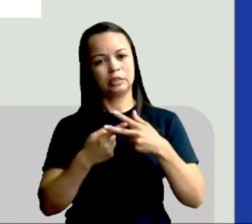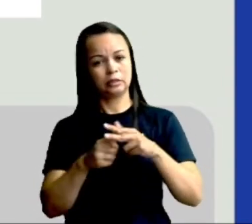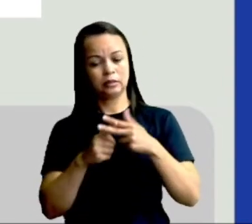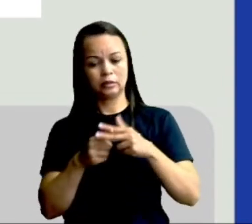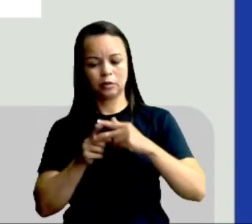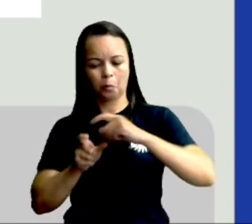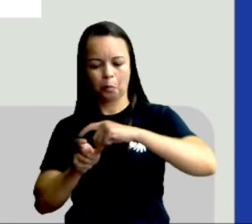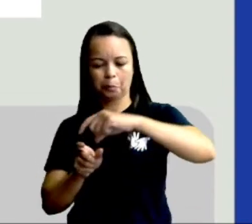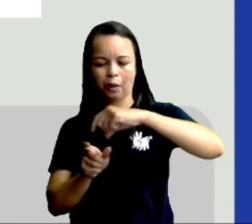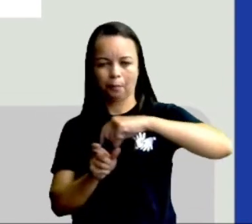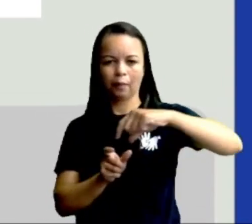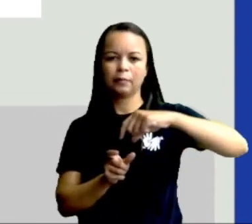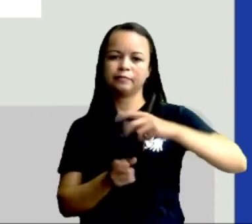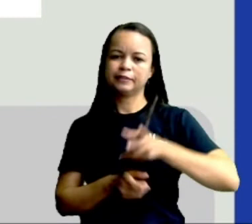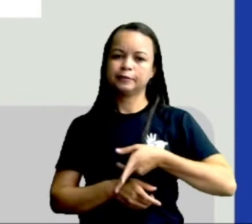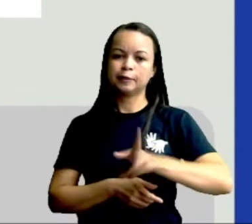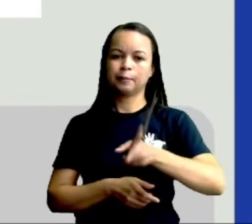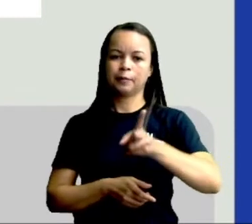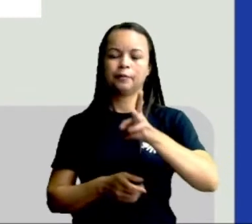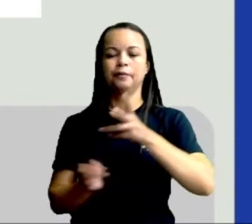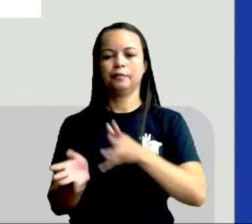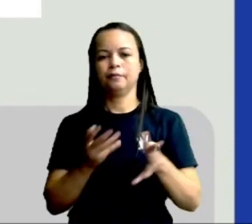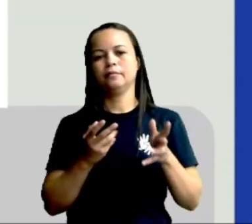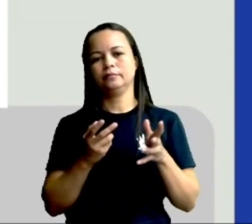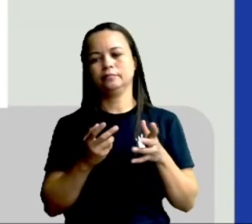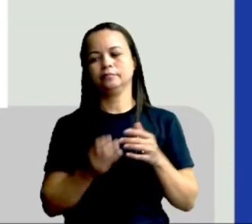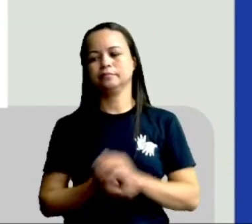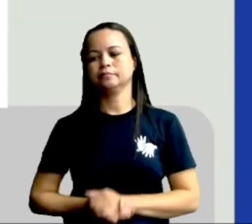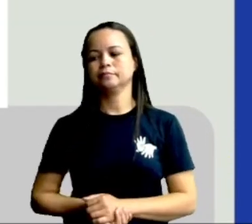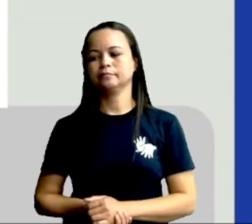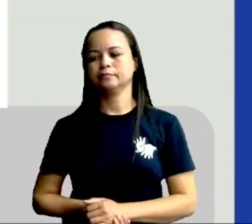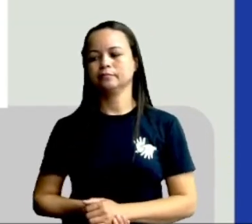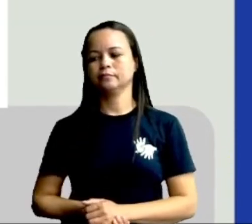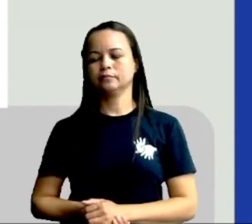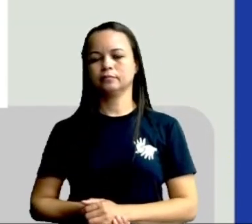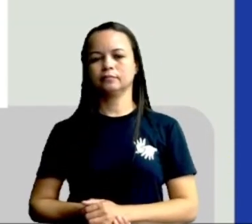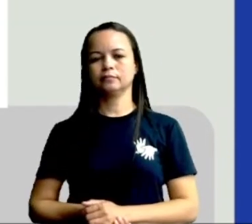nas vias, certo? Naquelas linhas férreas também.